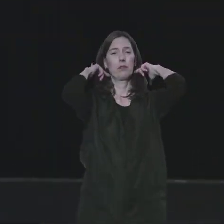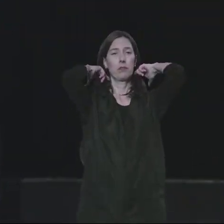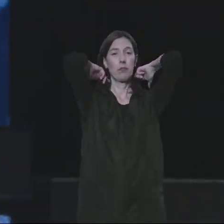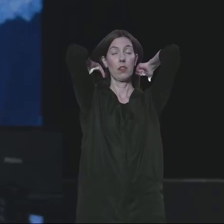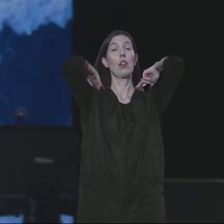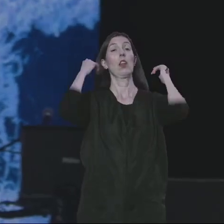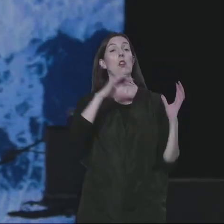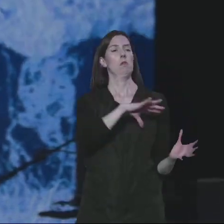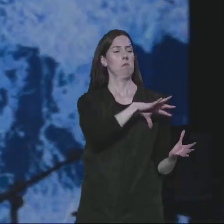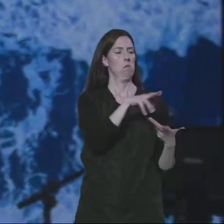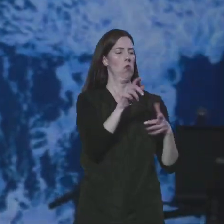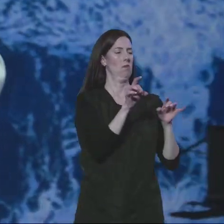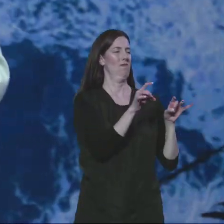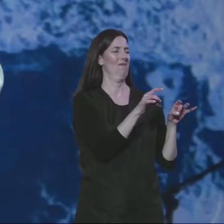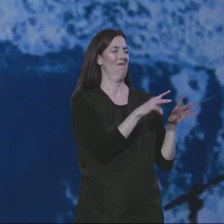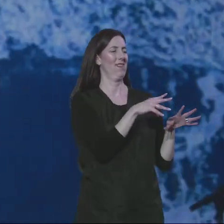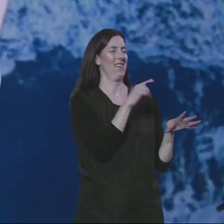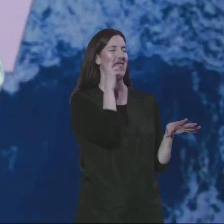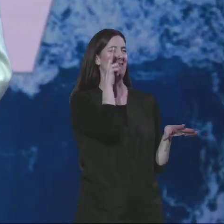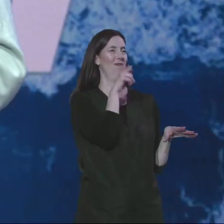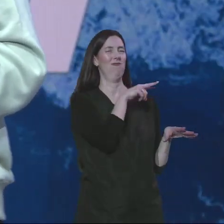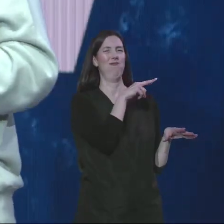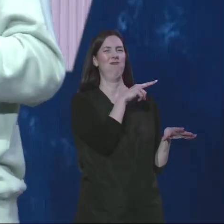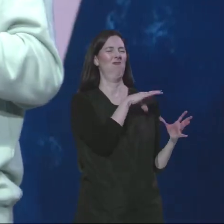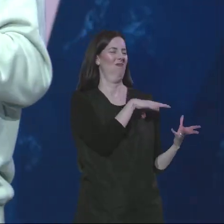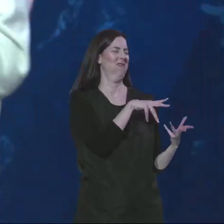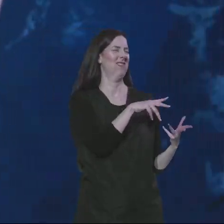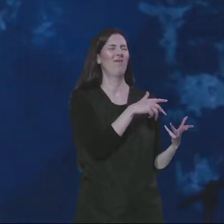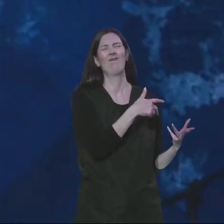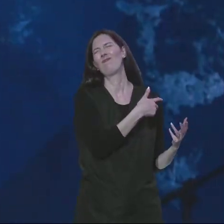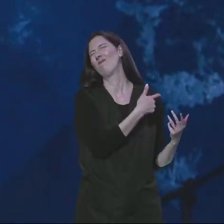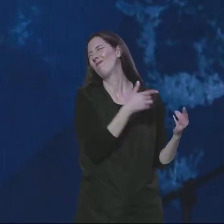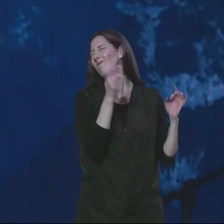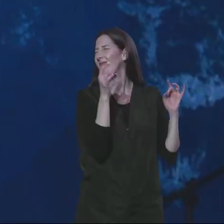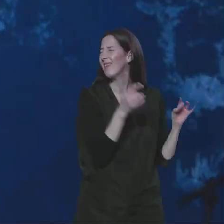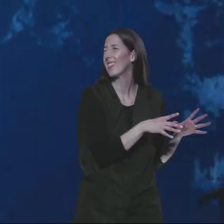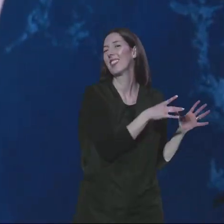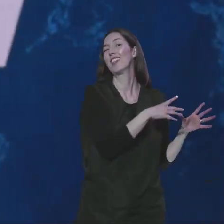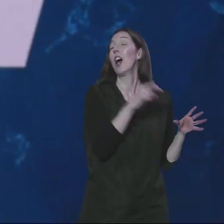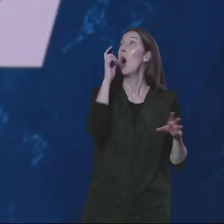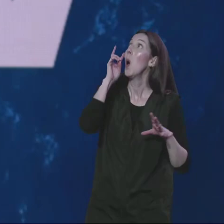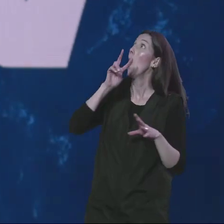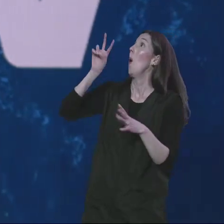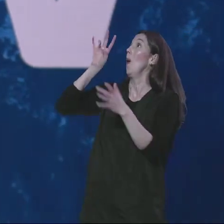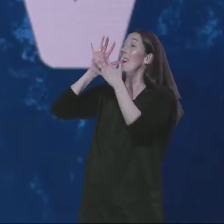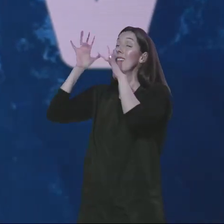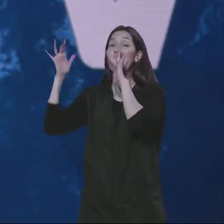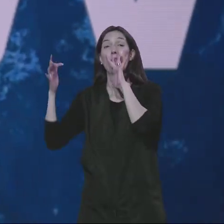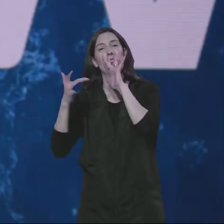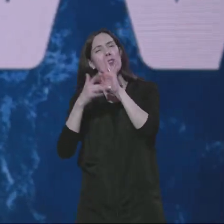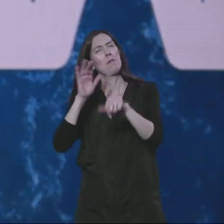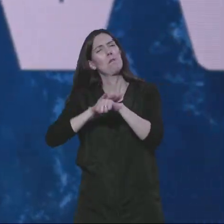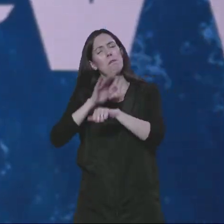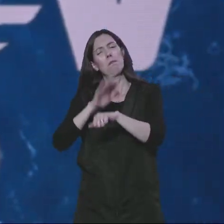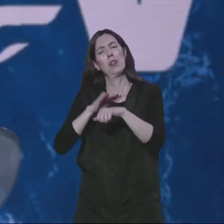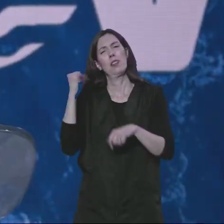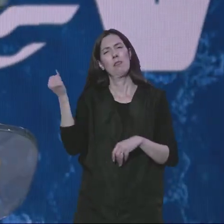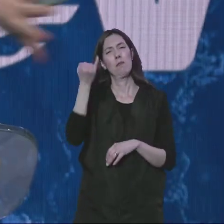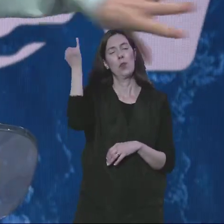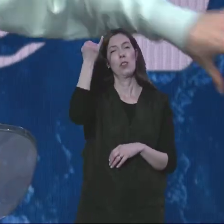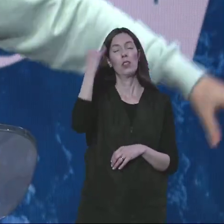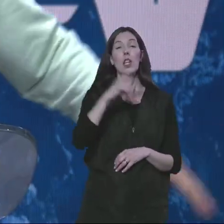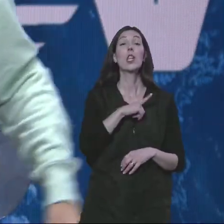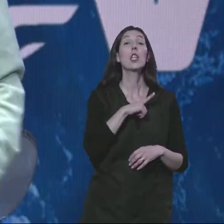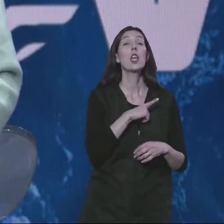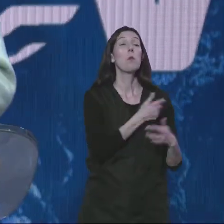desse mundo e olhar para Jesus. Ele fala de algumas coisas que nos atrapalham e que a gente tem